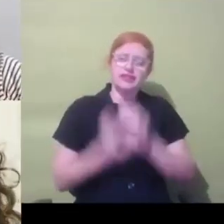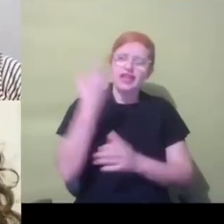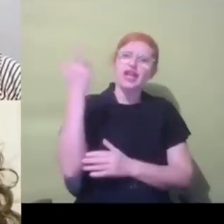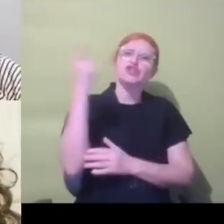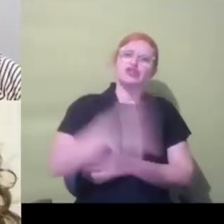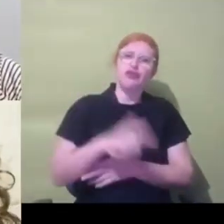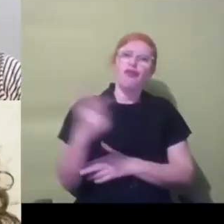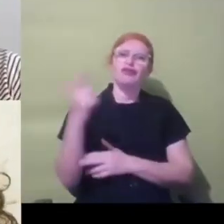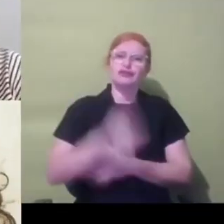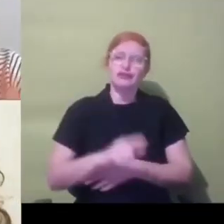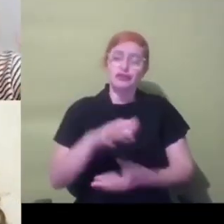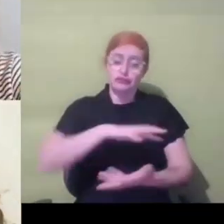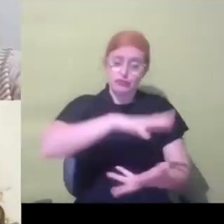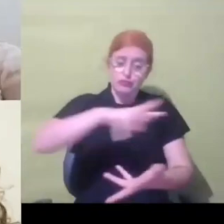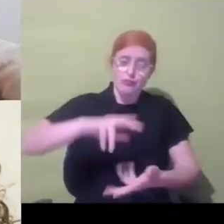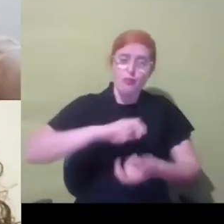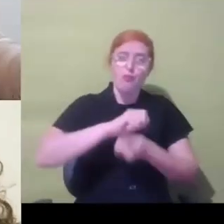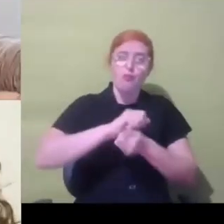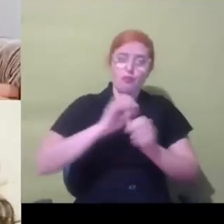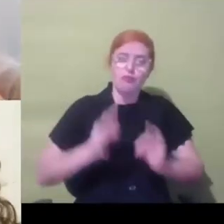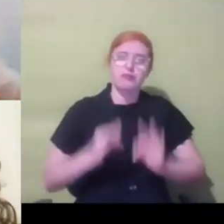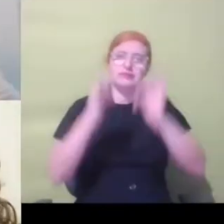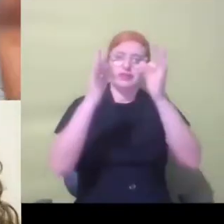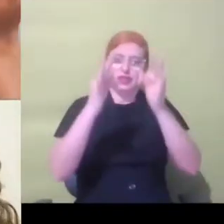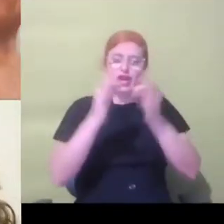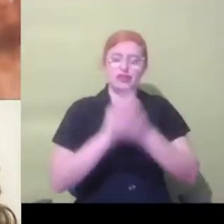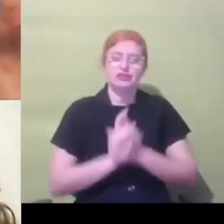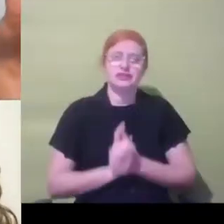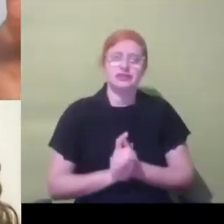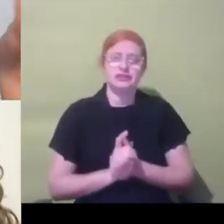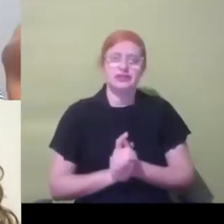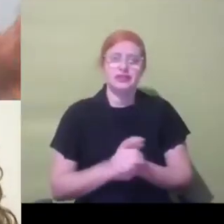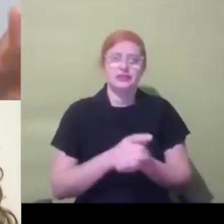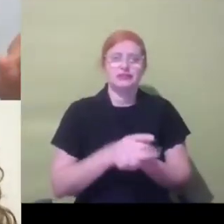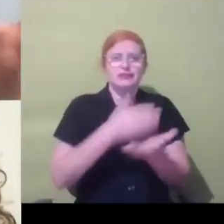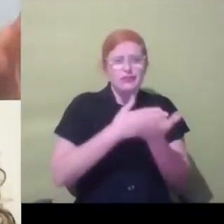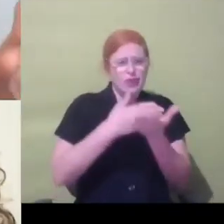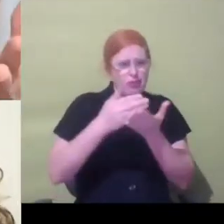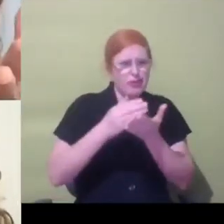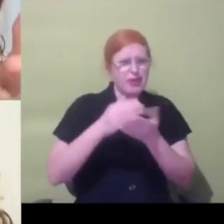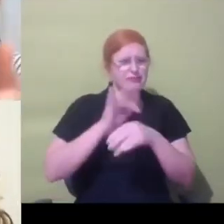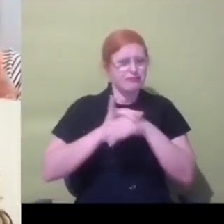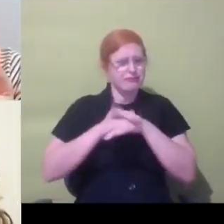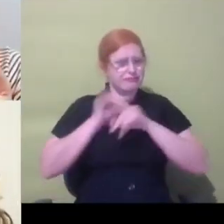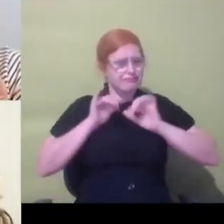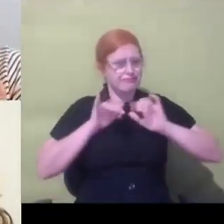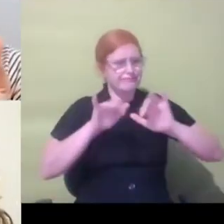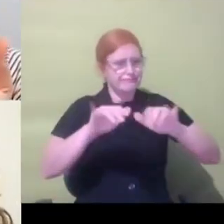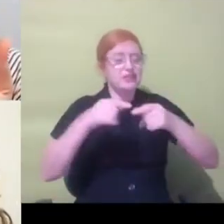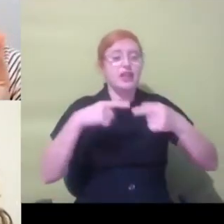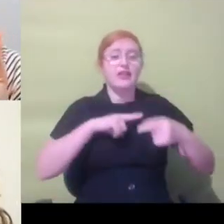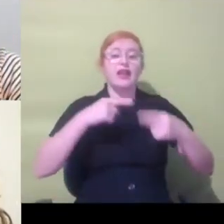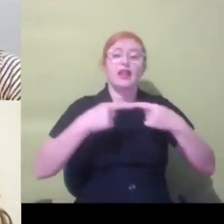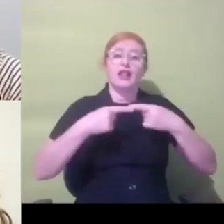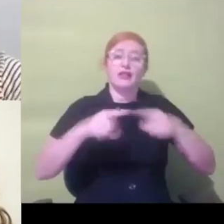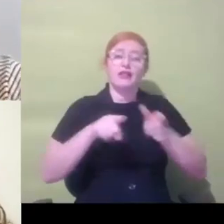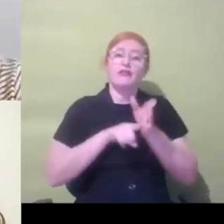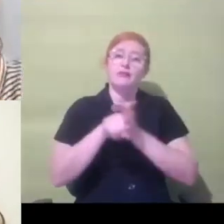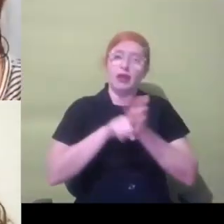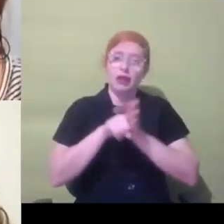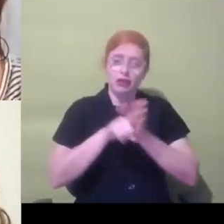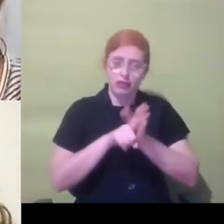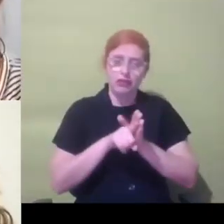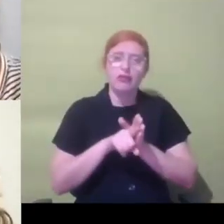mundo digital. E a gente teve logo no início da pandemia, a gente teve o lançamento da pesquisa também,